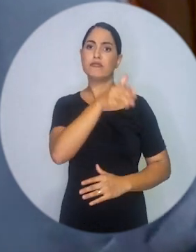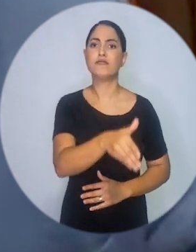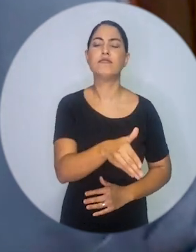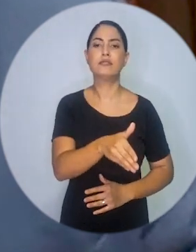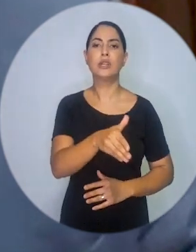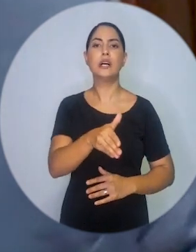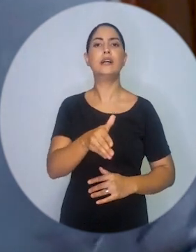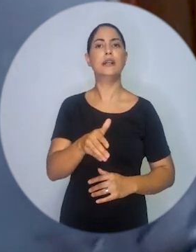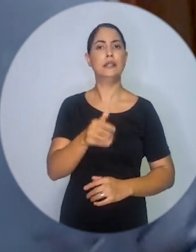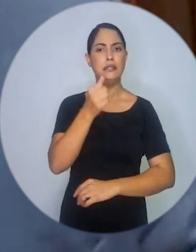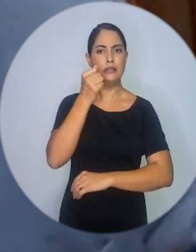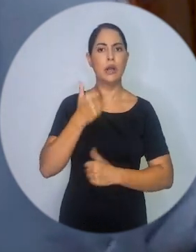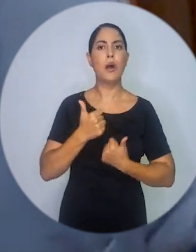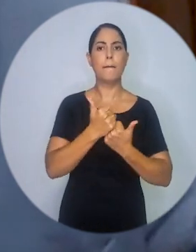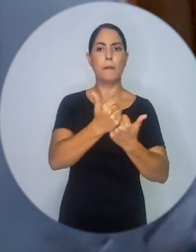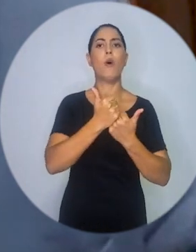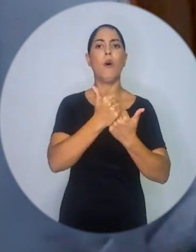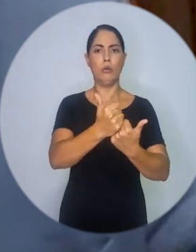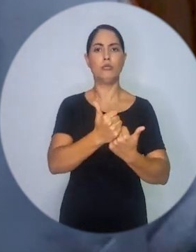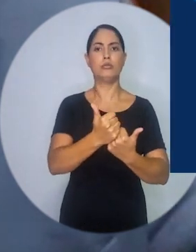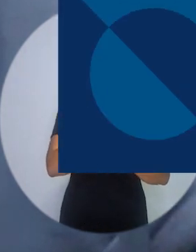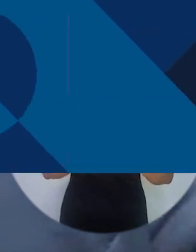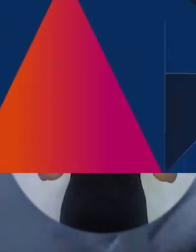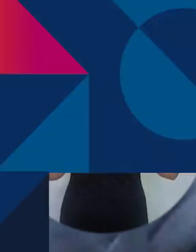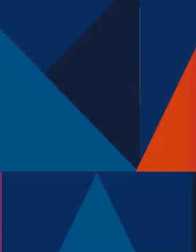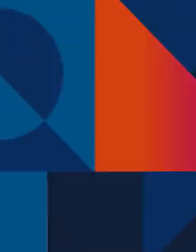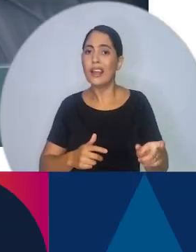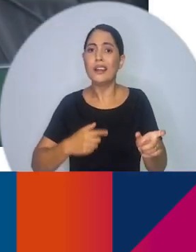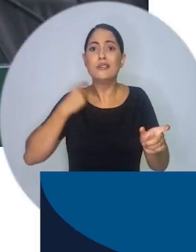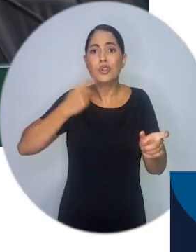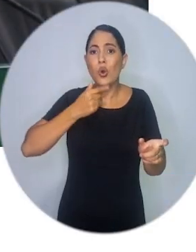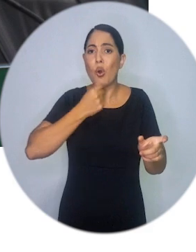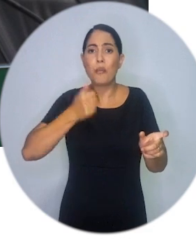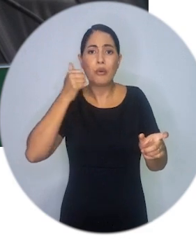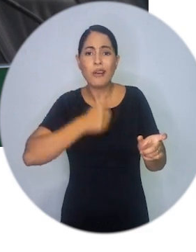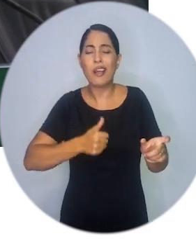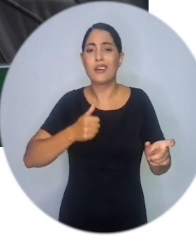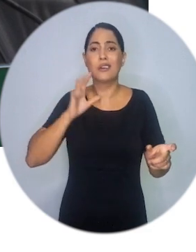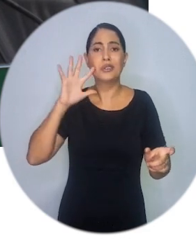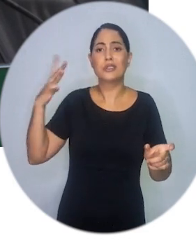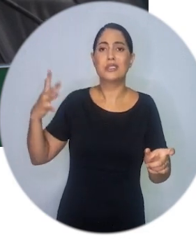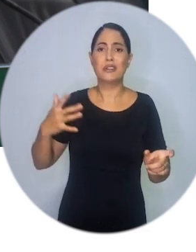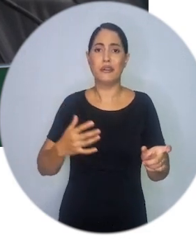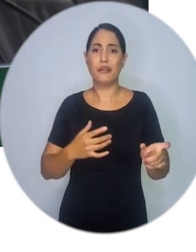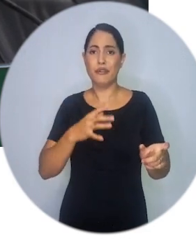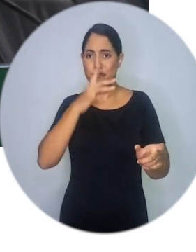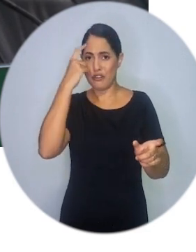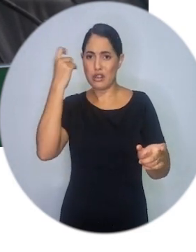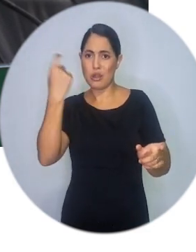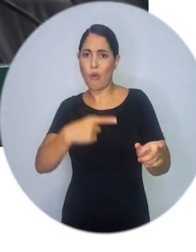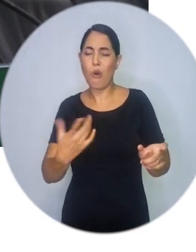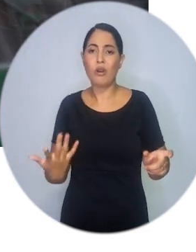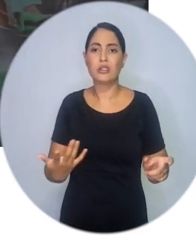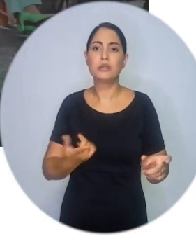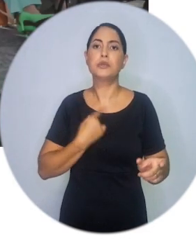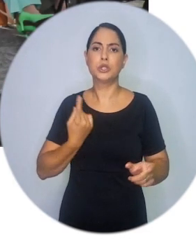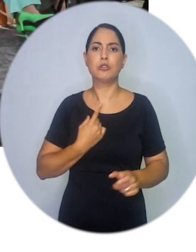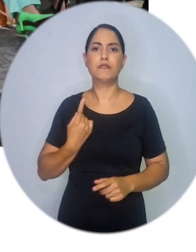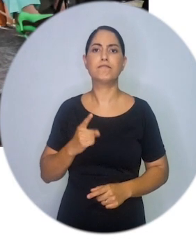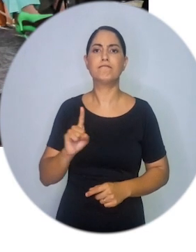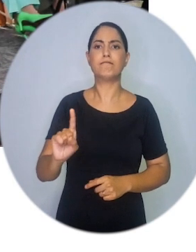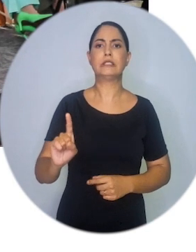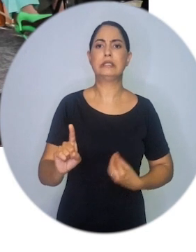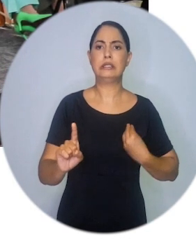público em defesa da advogada ou do advogado agredido. Nós tivemos mulheres advogadas agredidas, uma jovem mulher